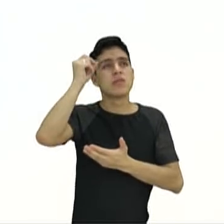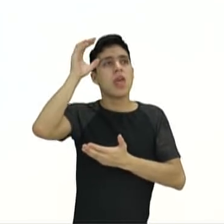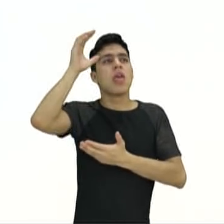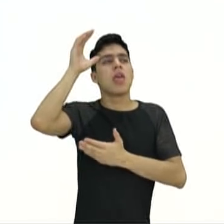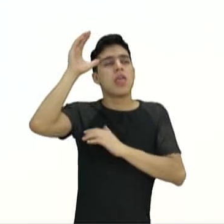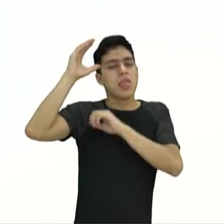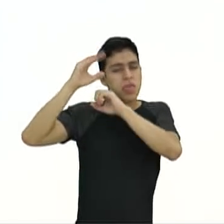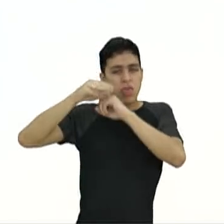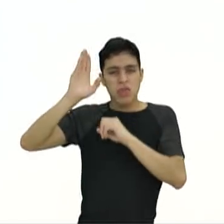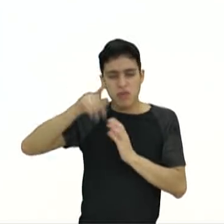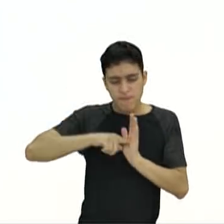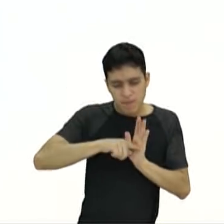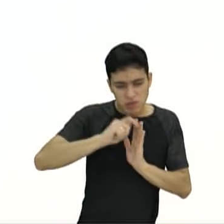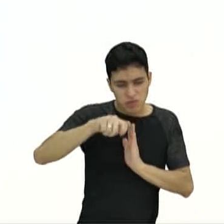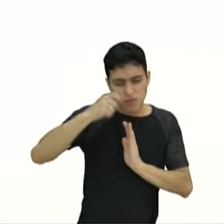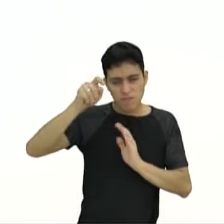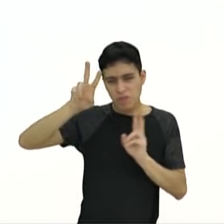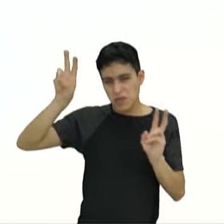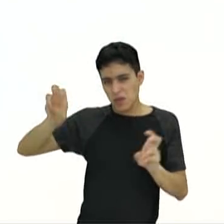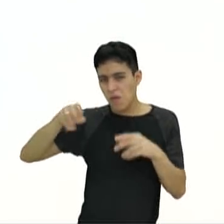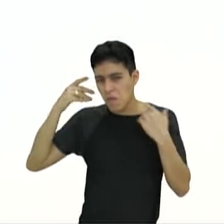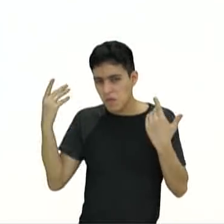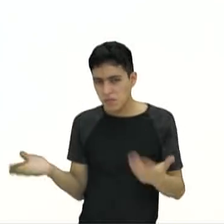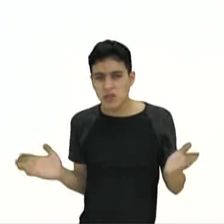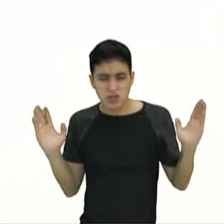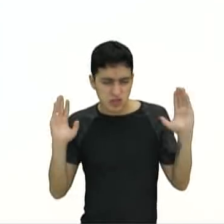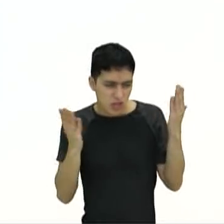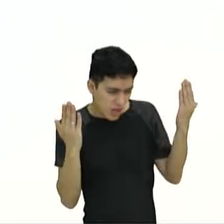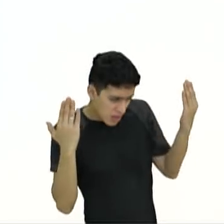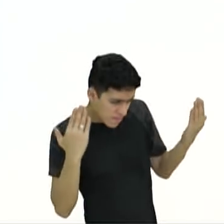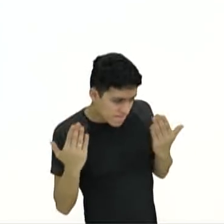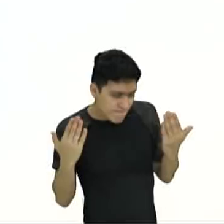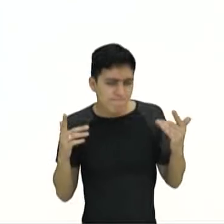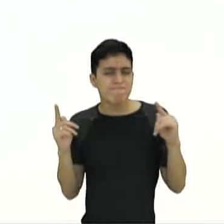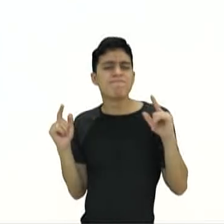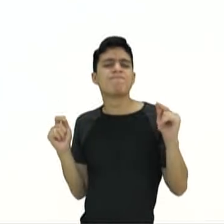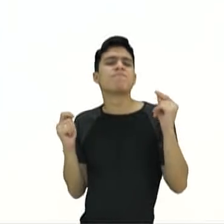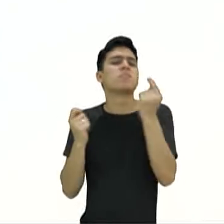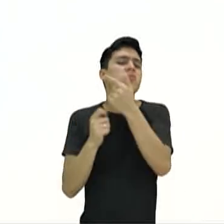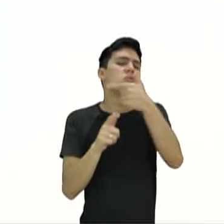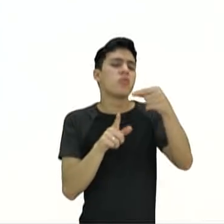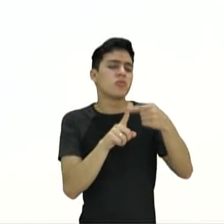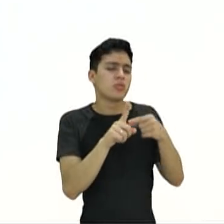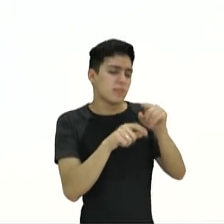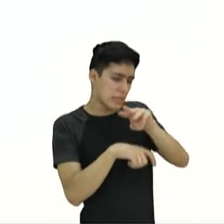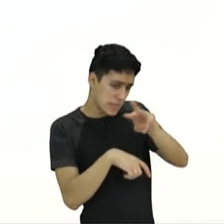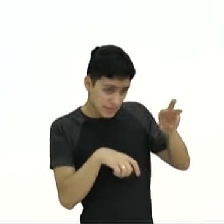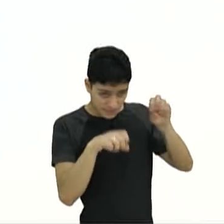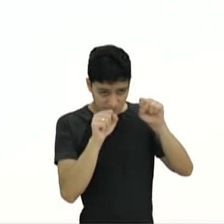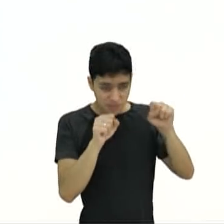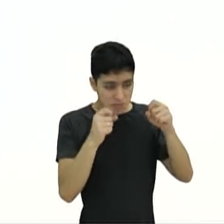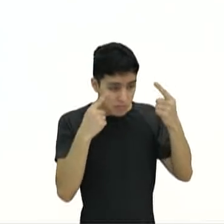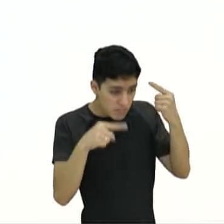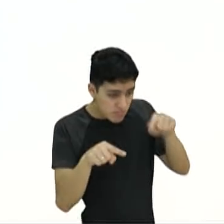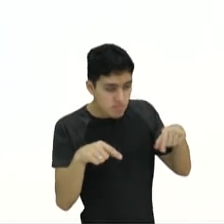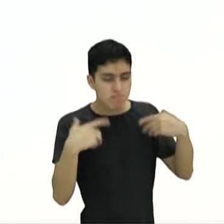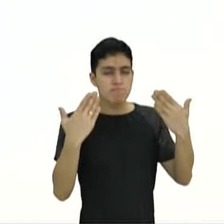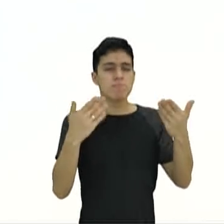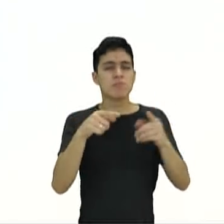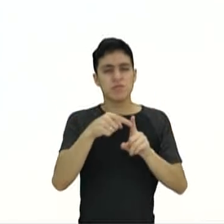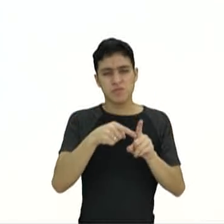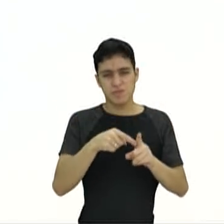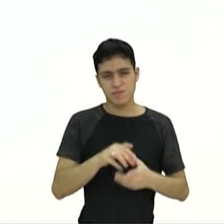no que você já pesquisou sobre o assunto, já fez alguma análise, que outro tipo de site também é possível conferir uma